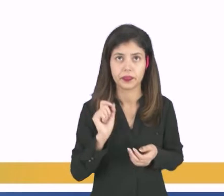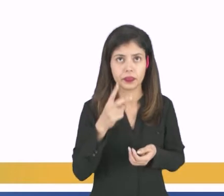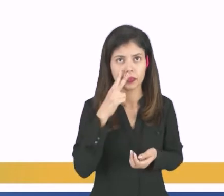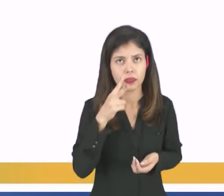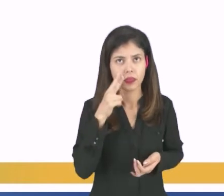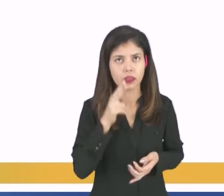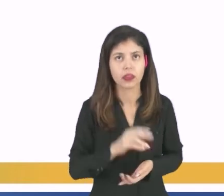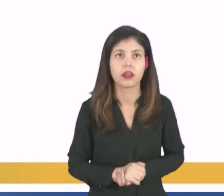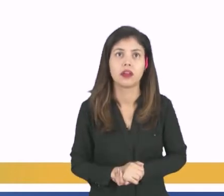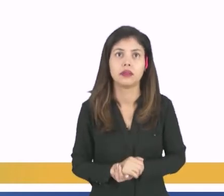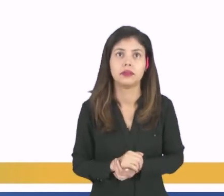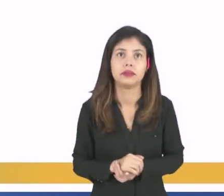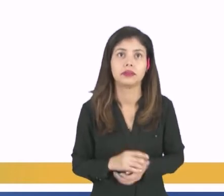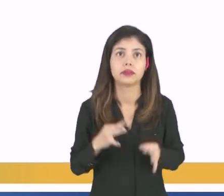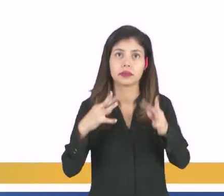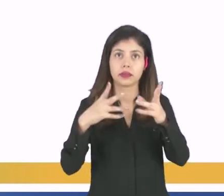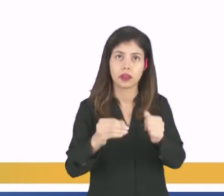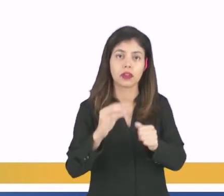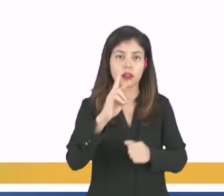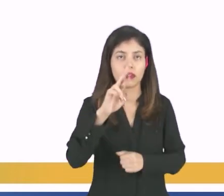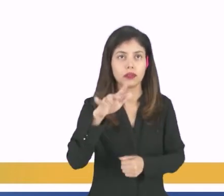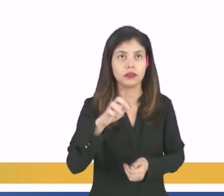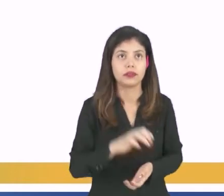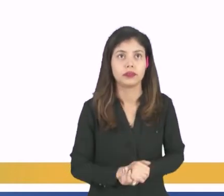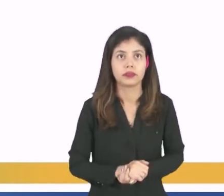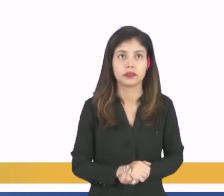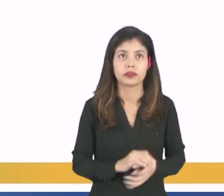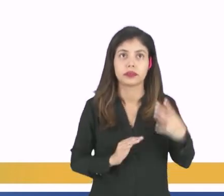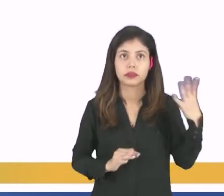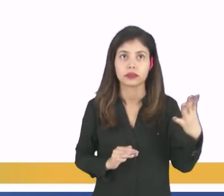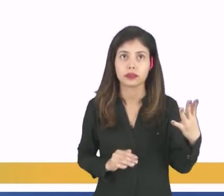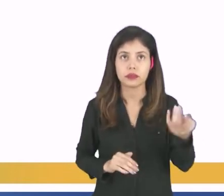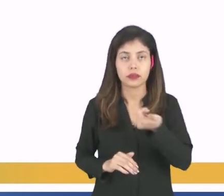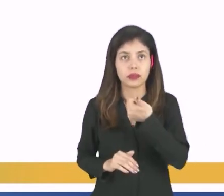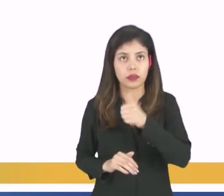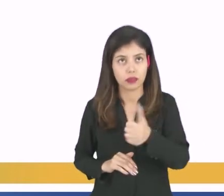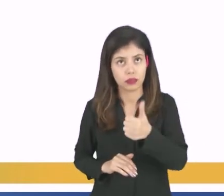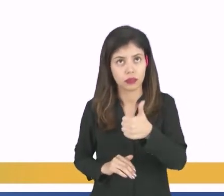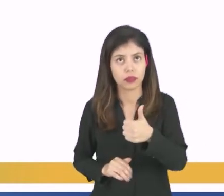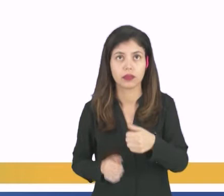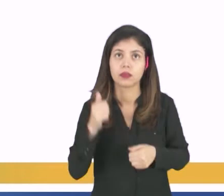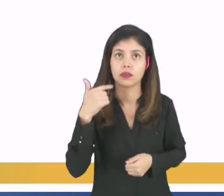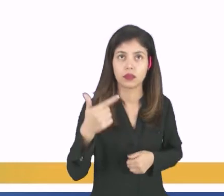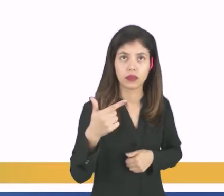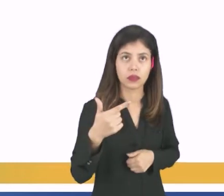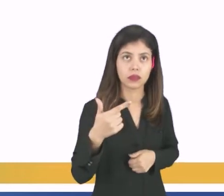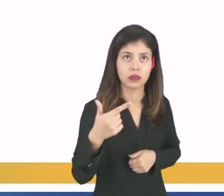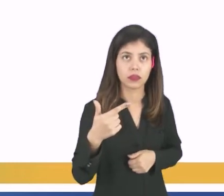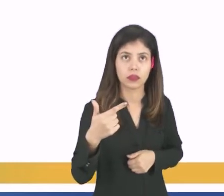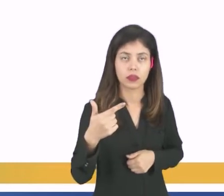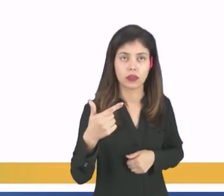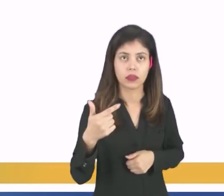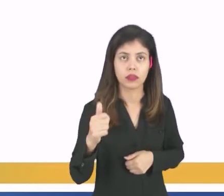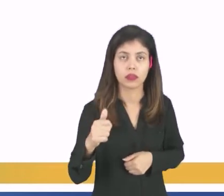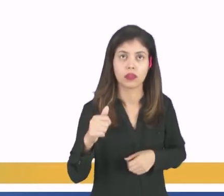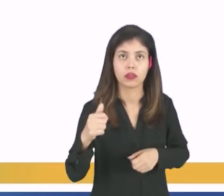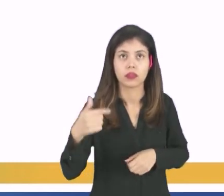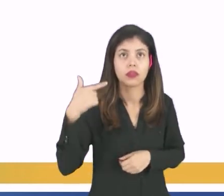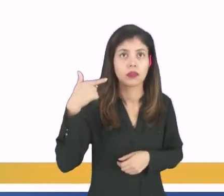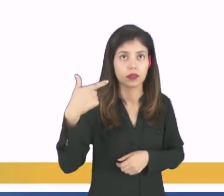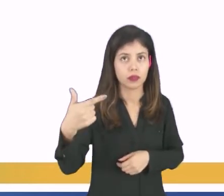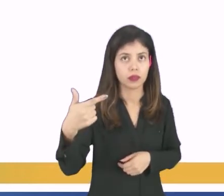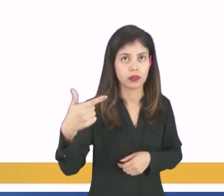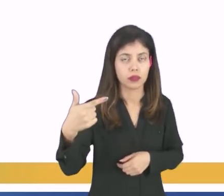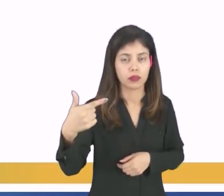pode observar? Os coeficientes estequiométricos. Então, é 4, 11, lado dos